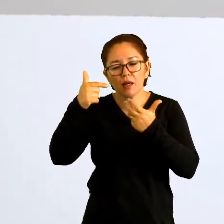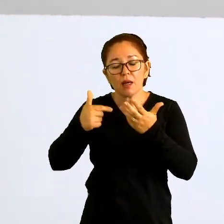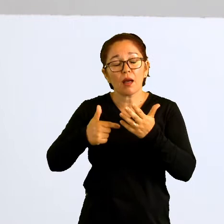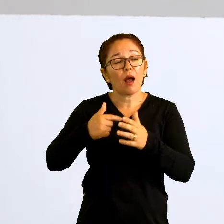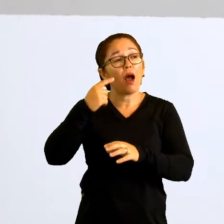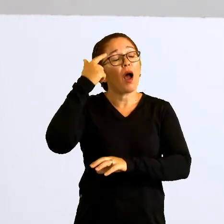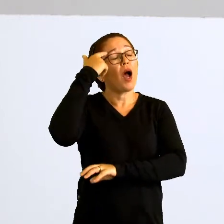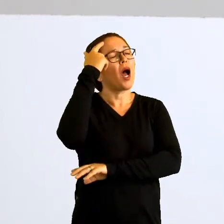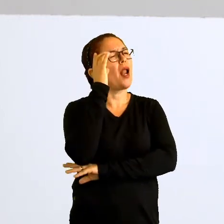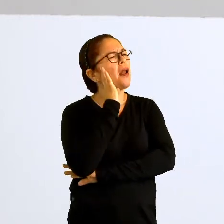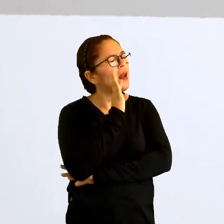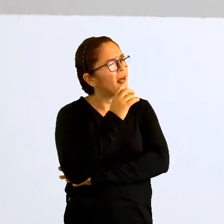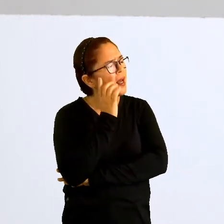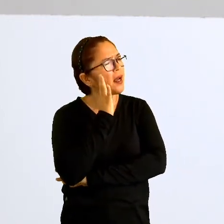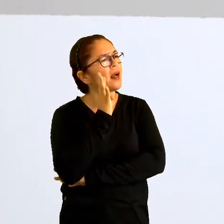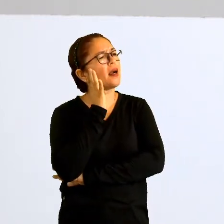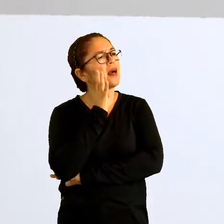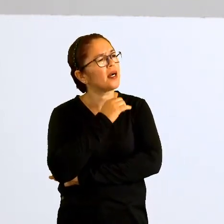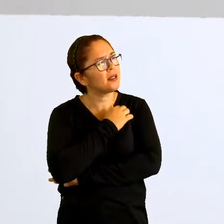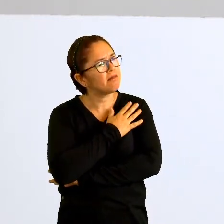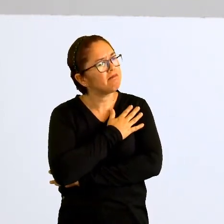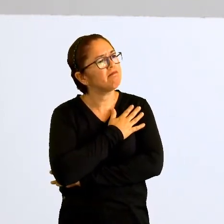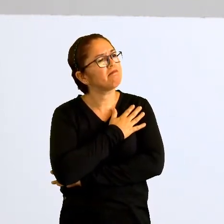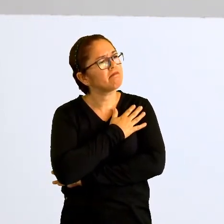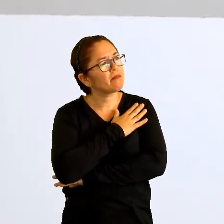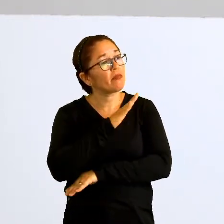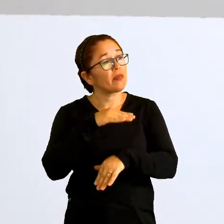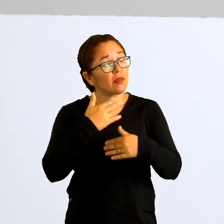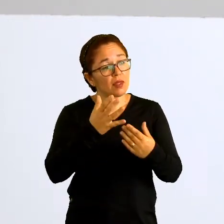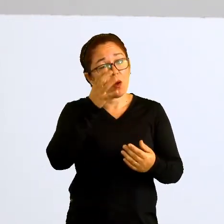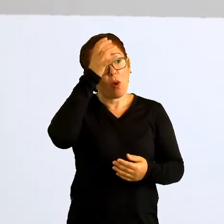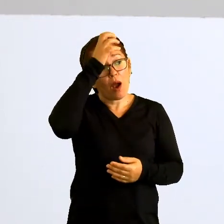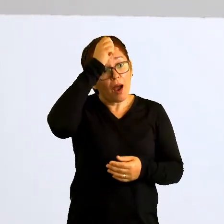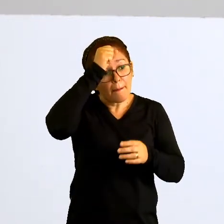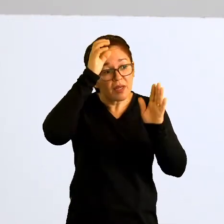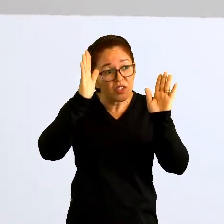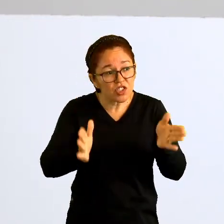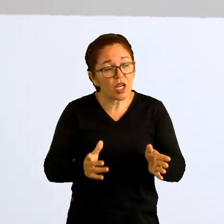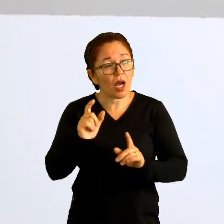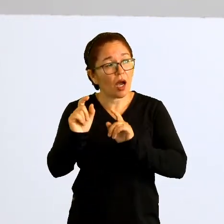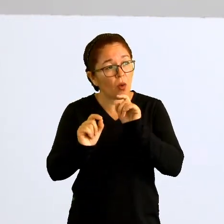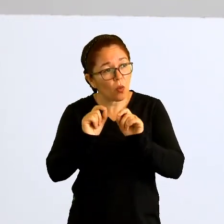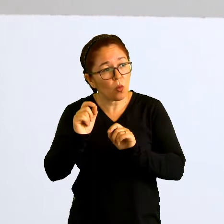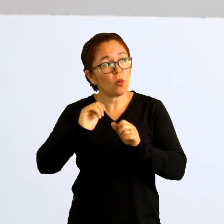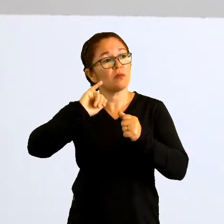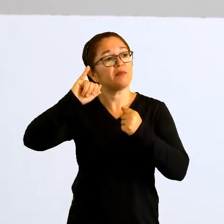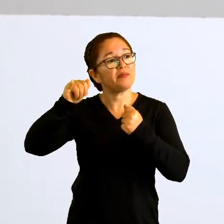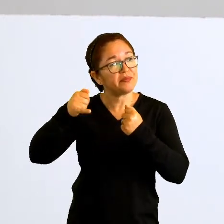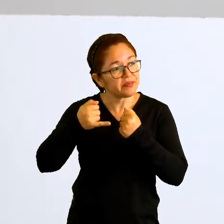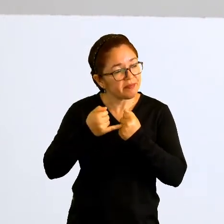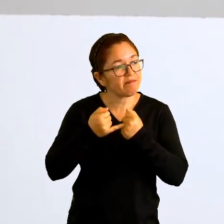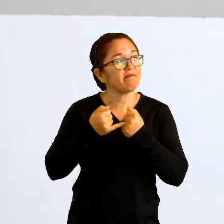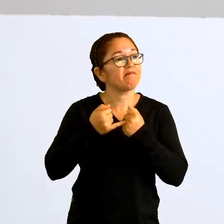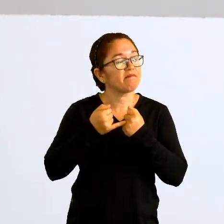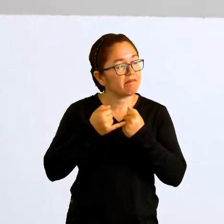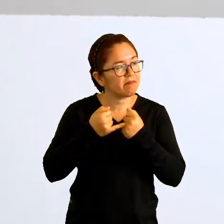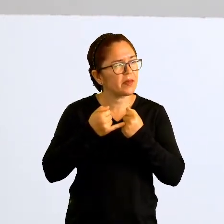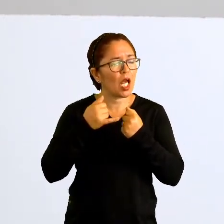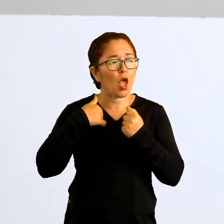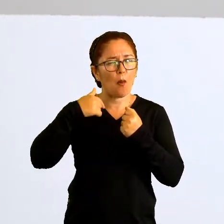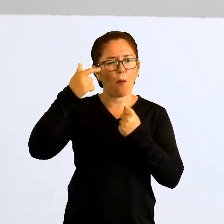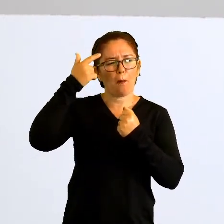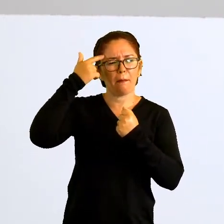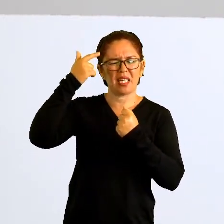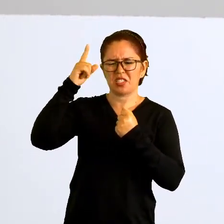Prof, que legal! Então hoje já conseguimos aprender os adjetivos. Parecia que era uma coisa